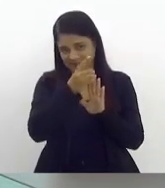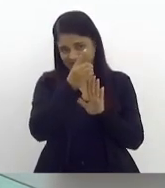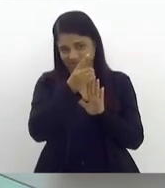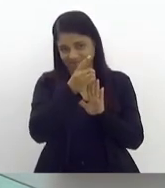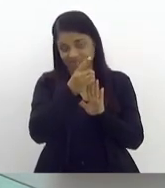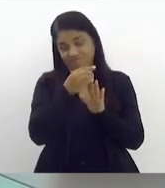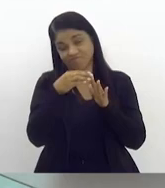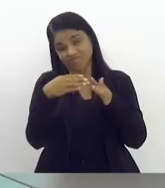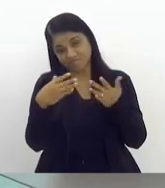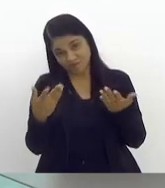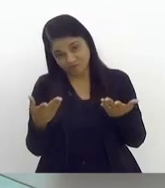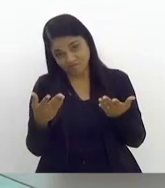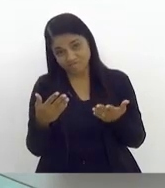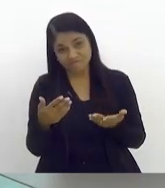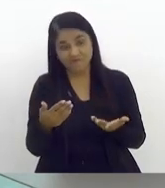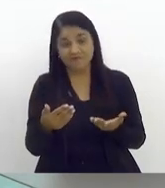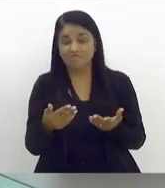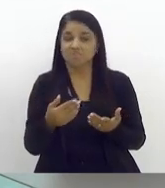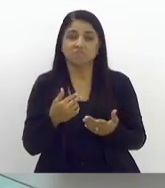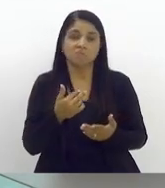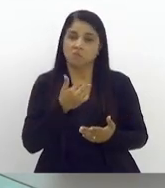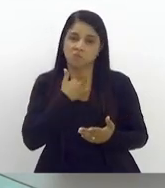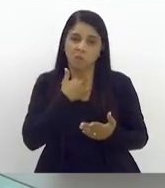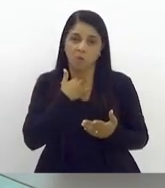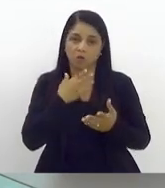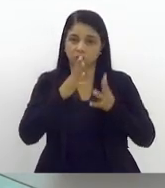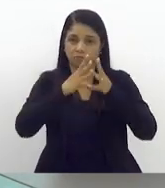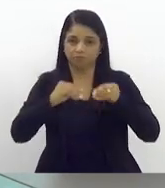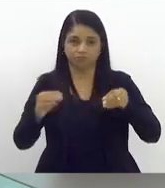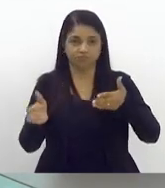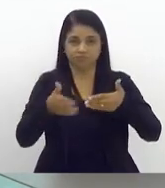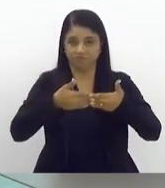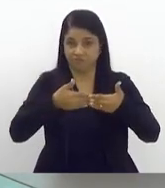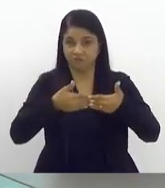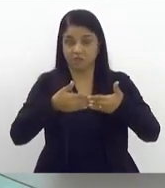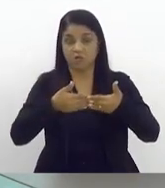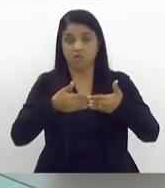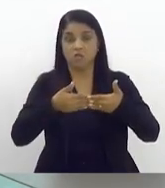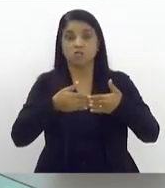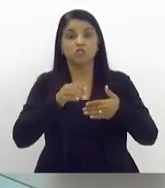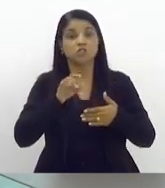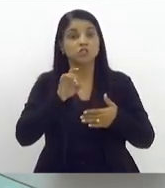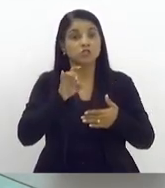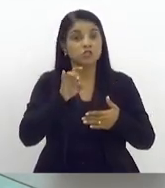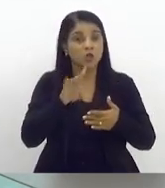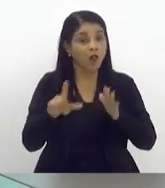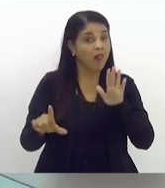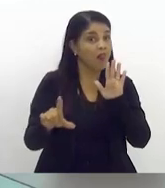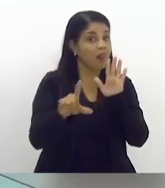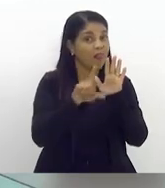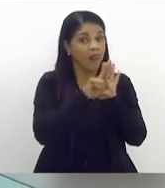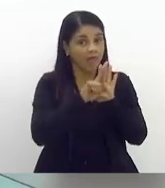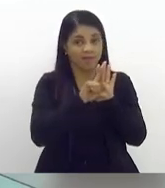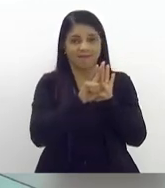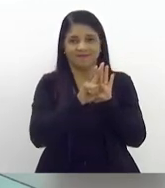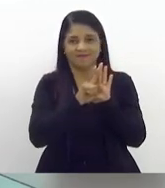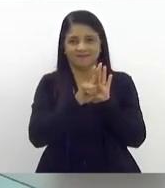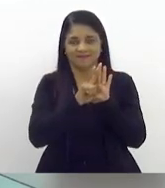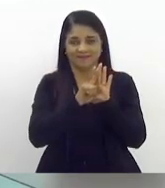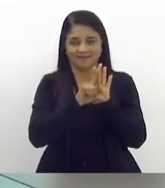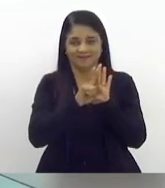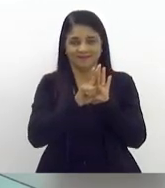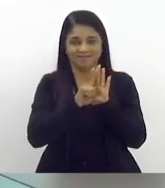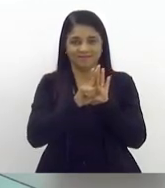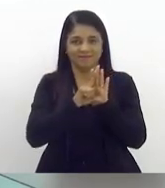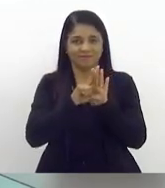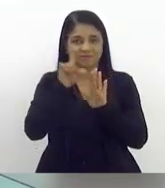de consequência, nem tampouco extingui-las. Tem que ser por lei. Isso está decidido, né, para derrubar agora só no